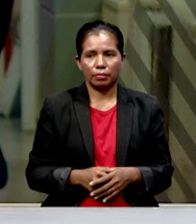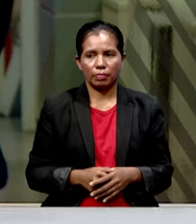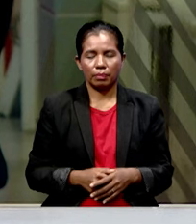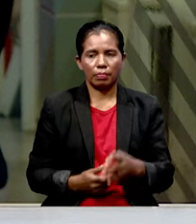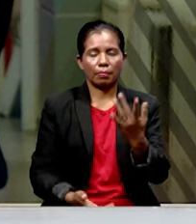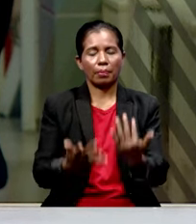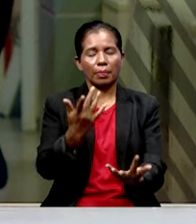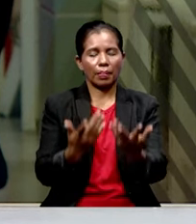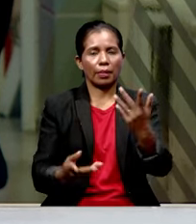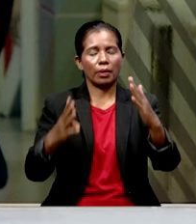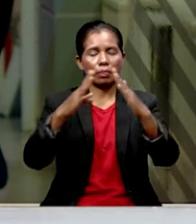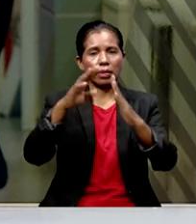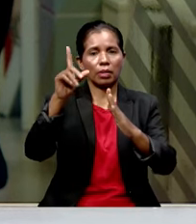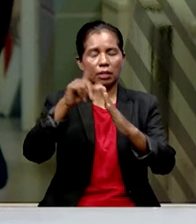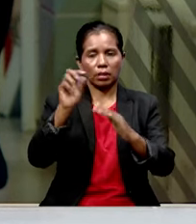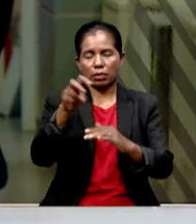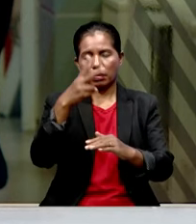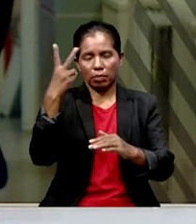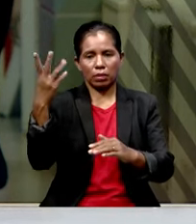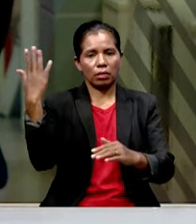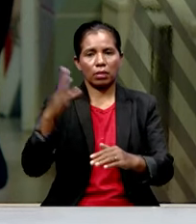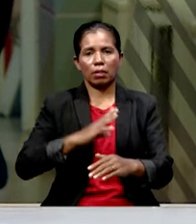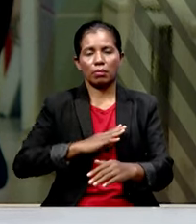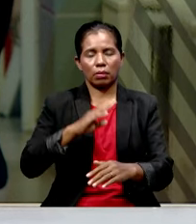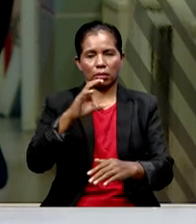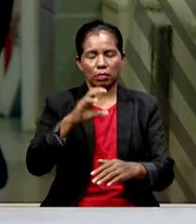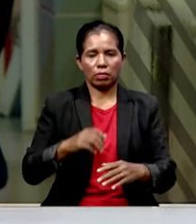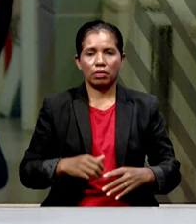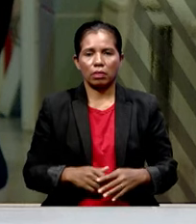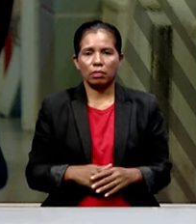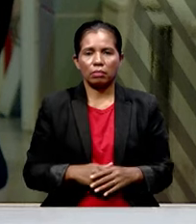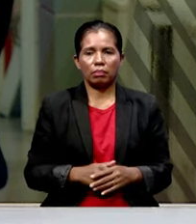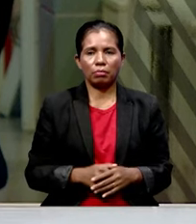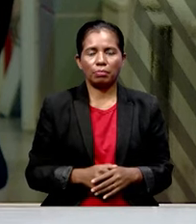I hand mutu kuma listen sanu sin ruwe I agari wai baukau.